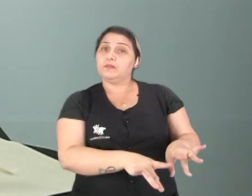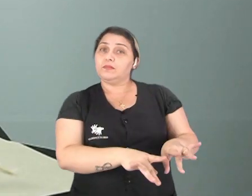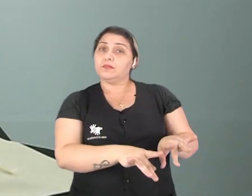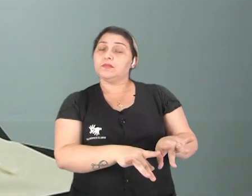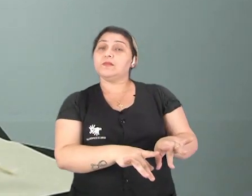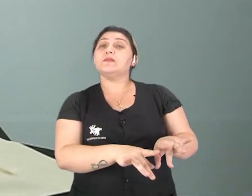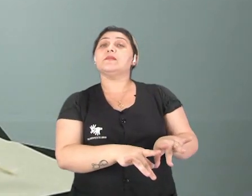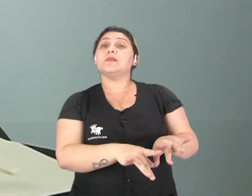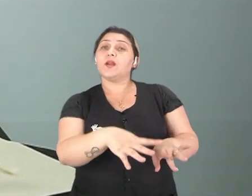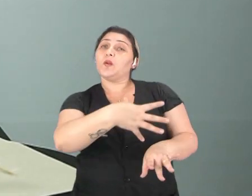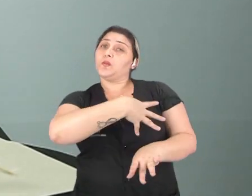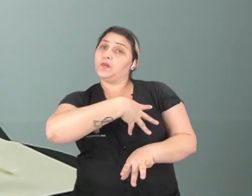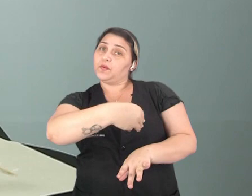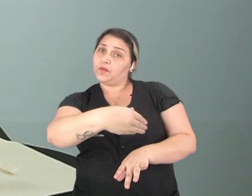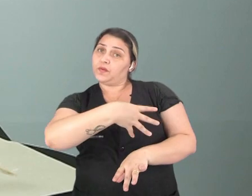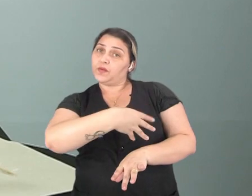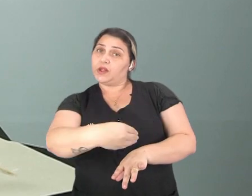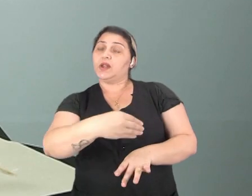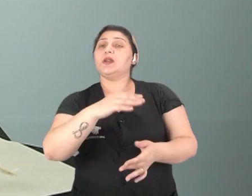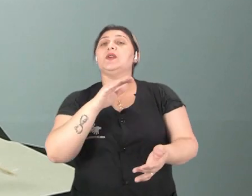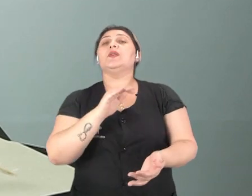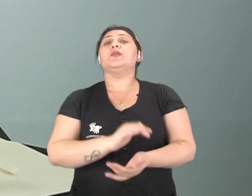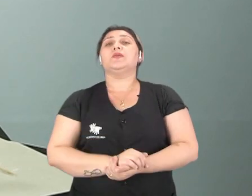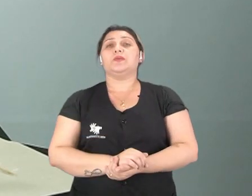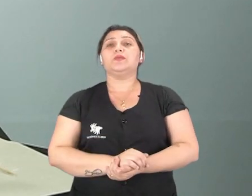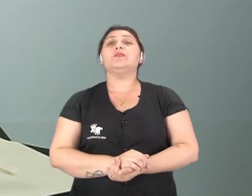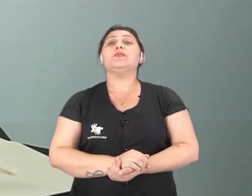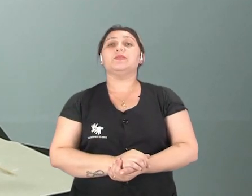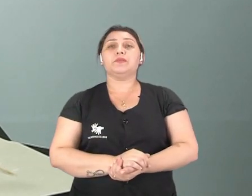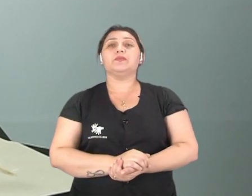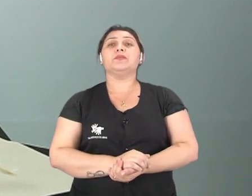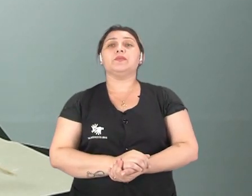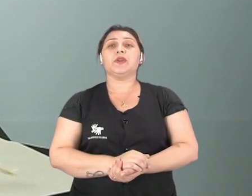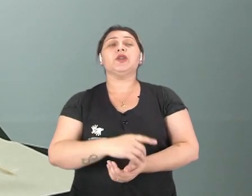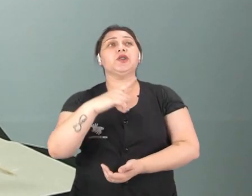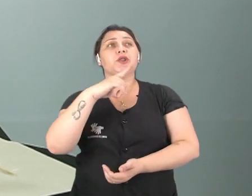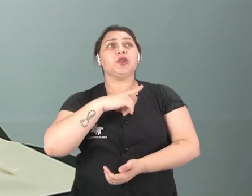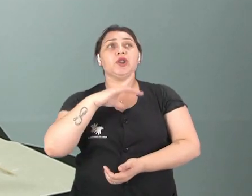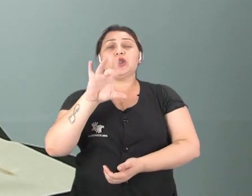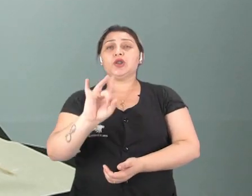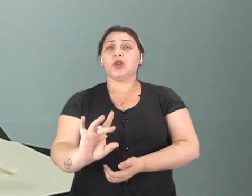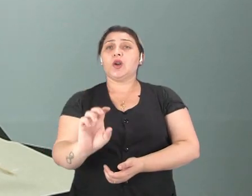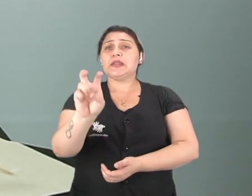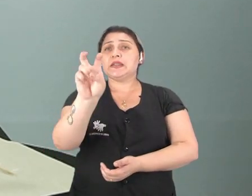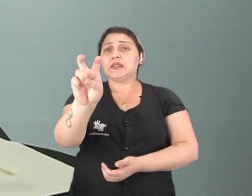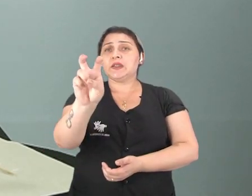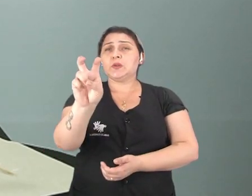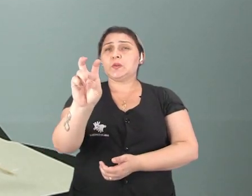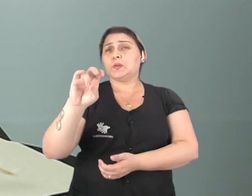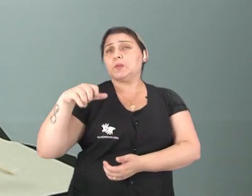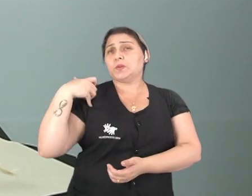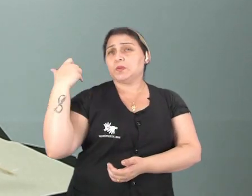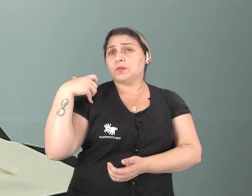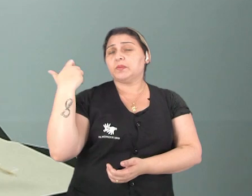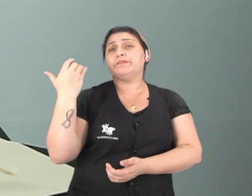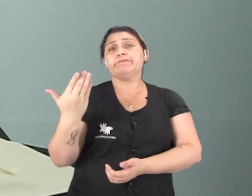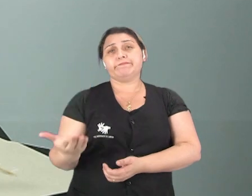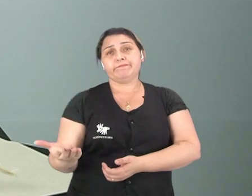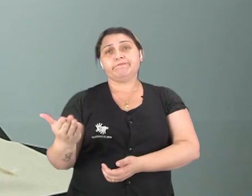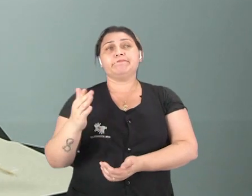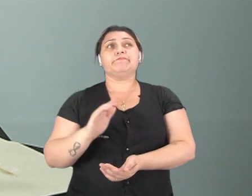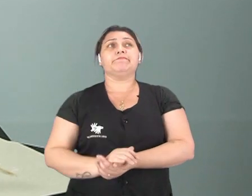seu filho, isso mesmo, ele deixou o seu filho que tinha apenas 5 anos, que